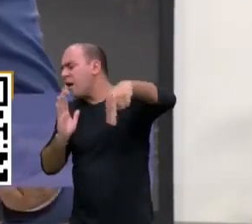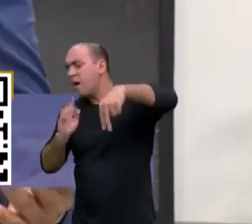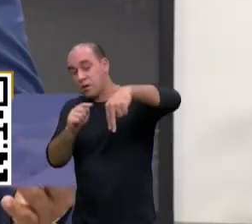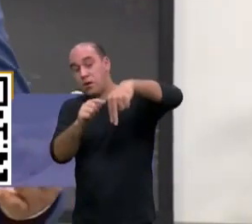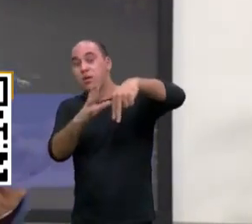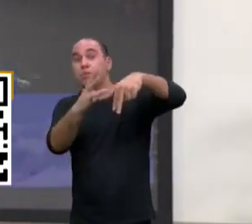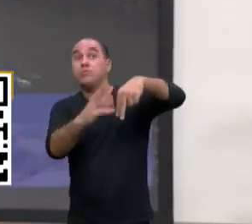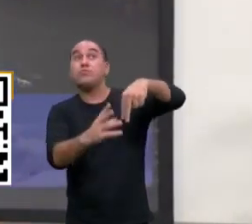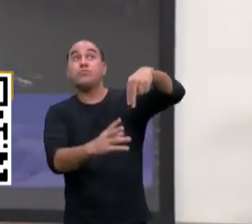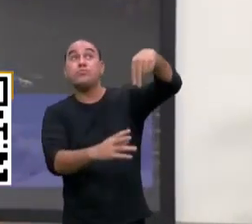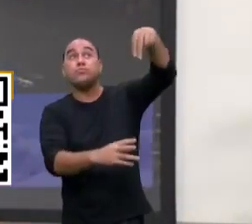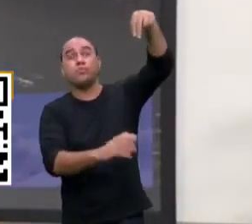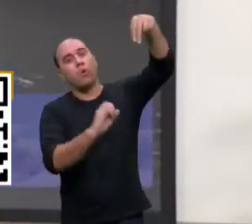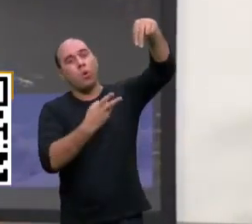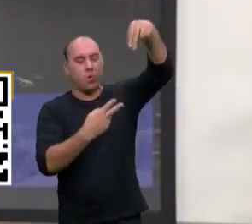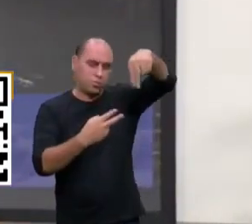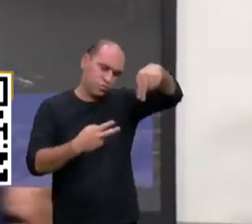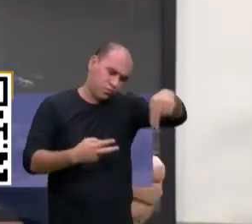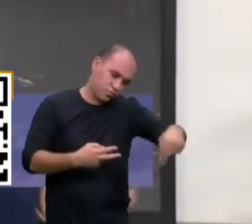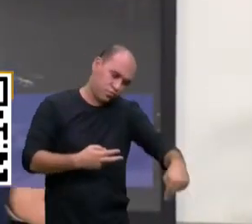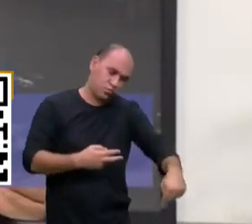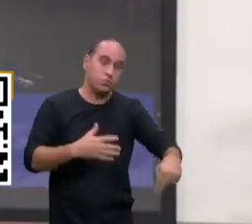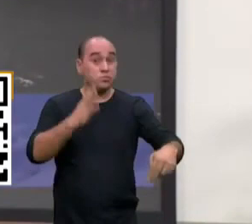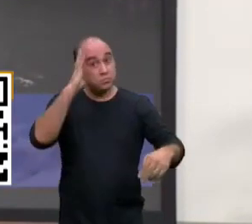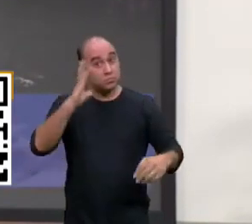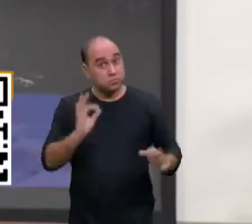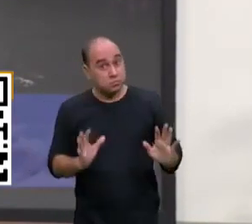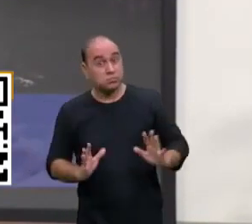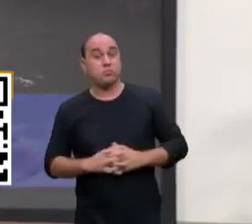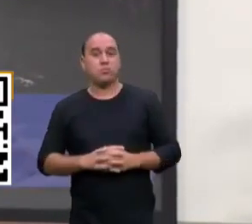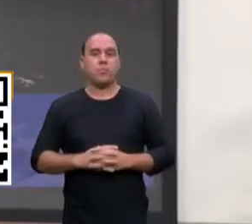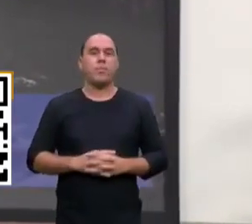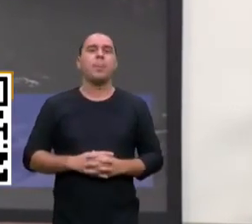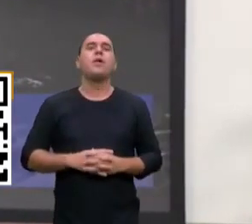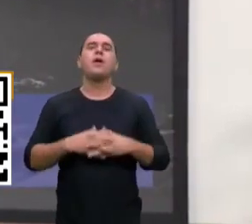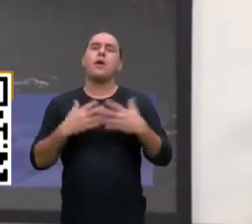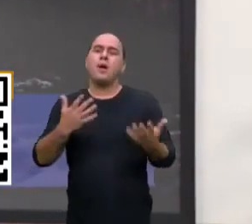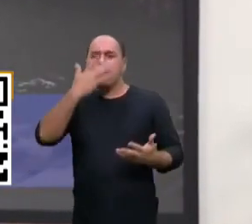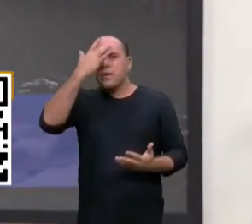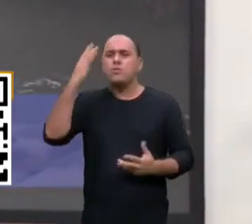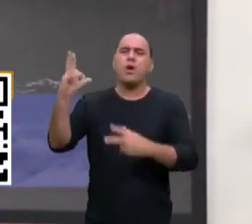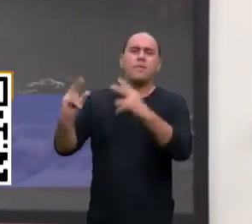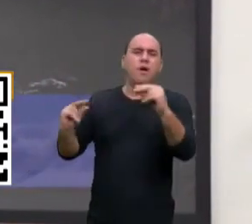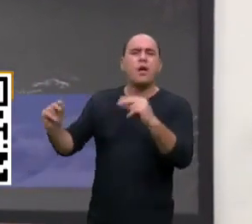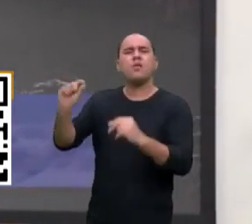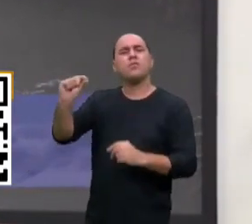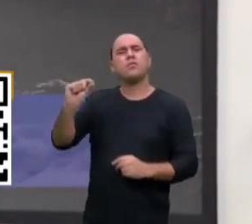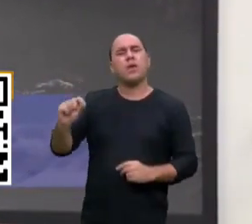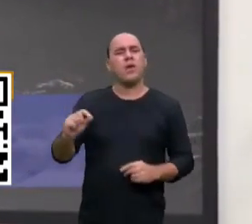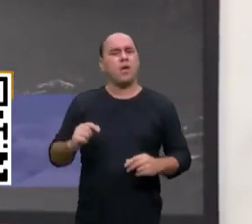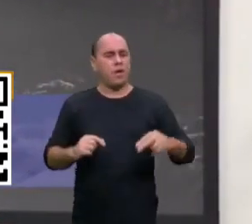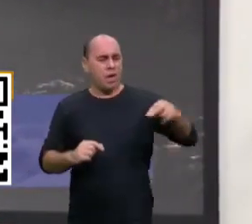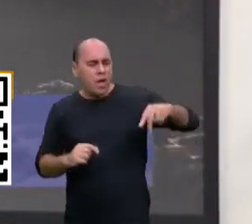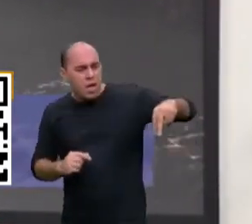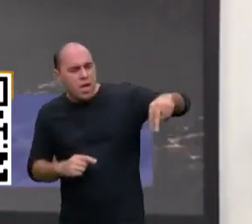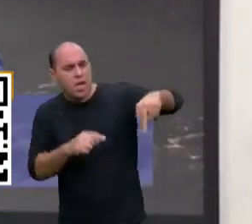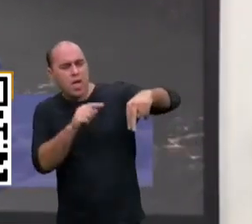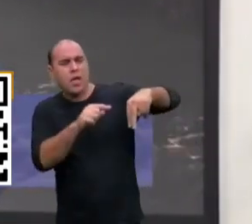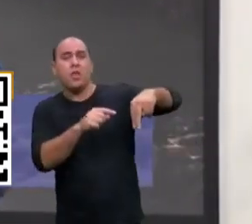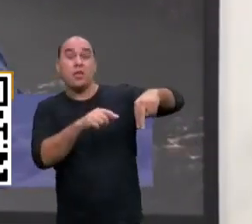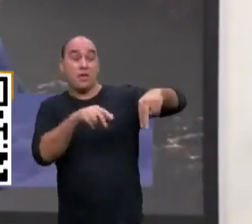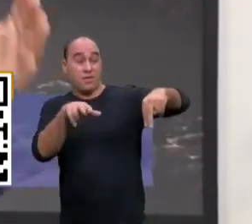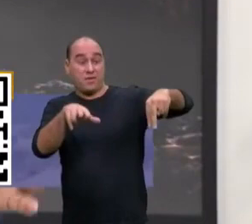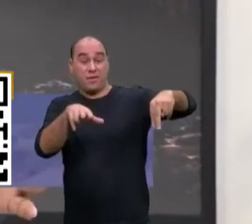e outros ainda dizem a pessoa que passou por essa vida e não cumpriu as suas obrigações a sua missão